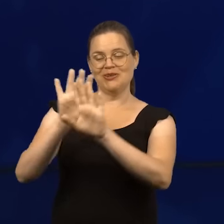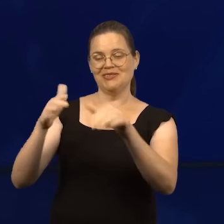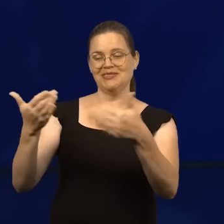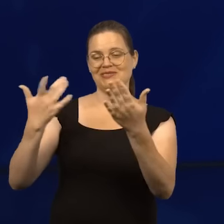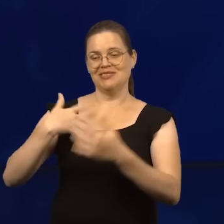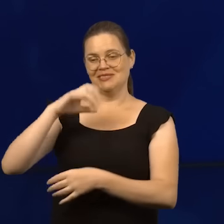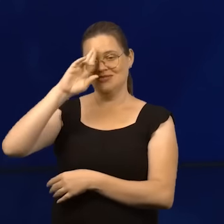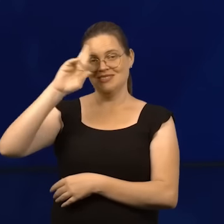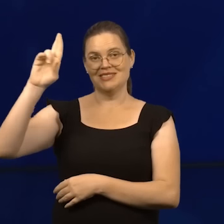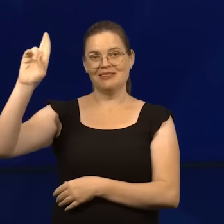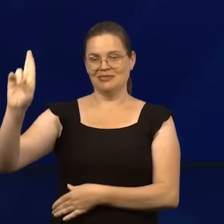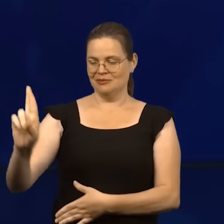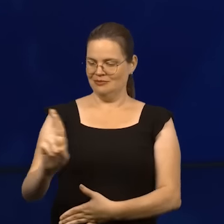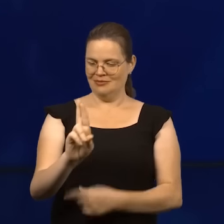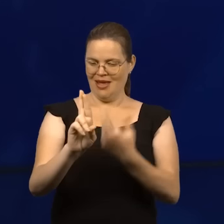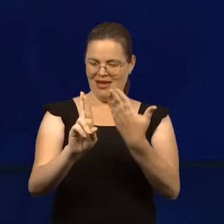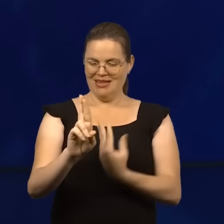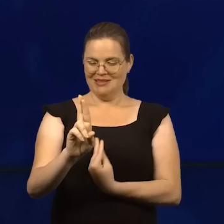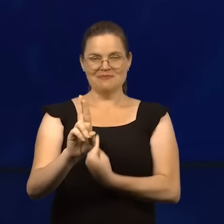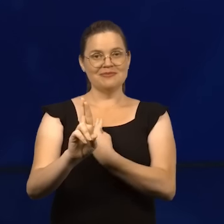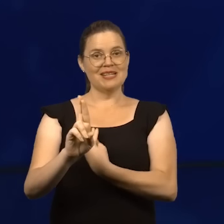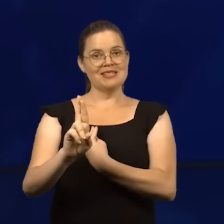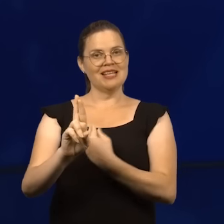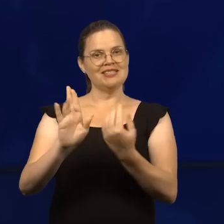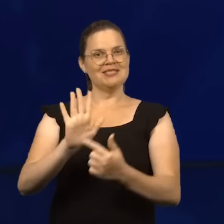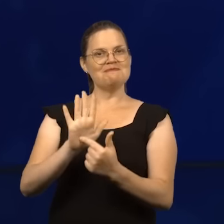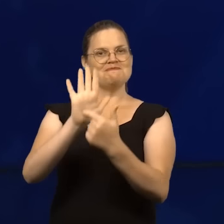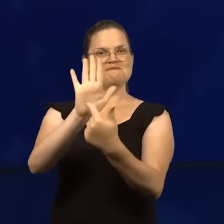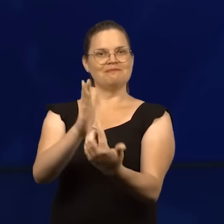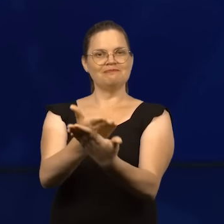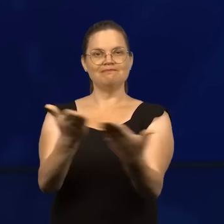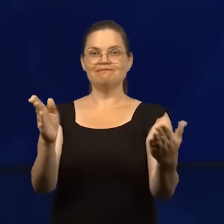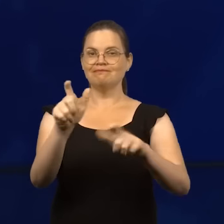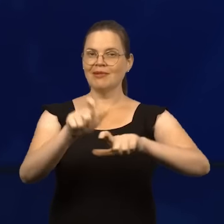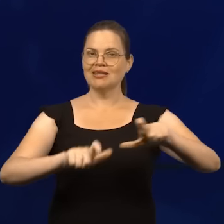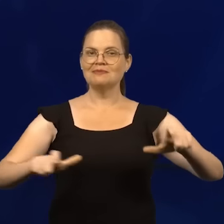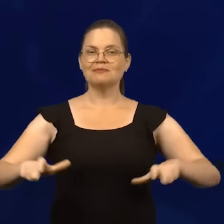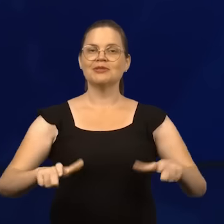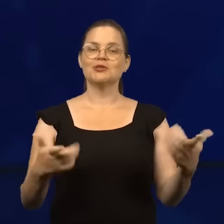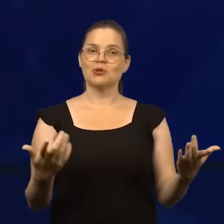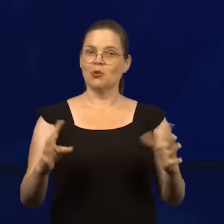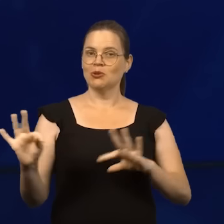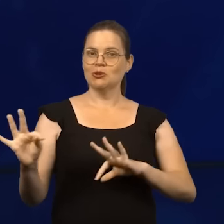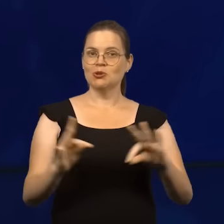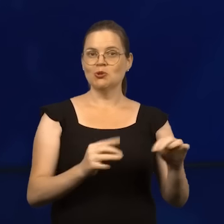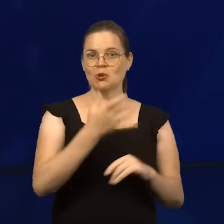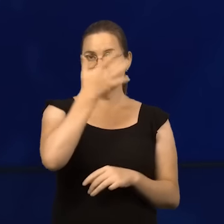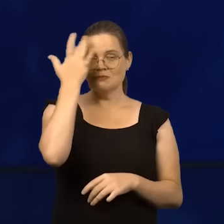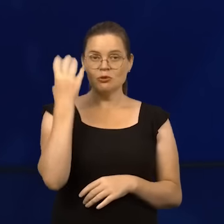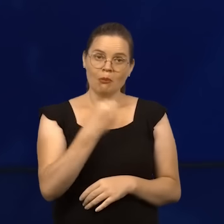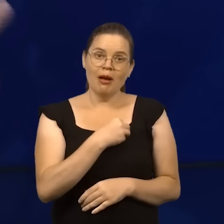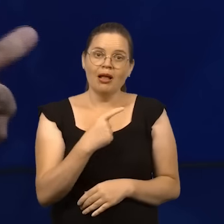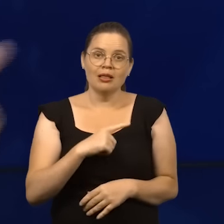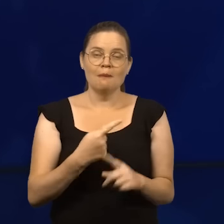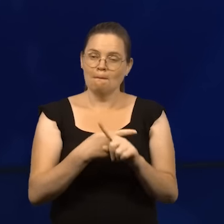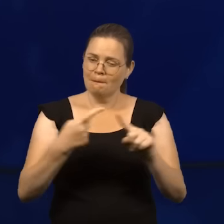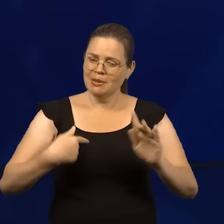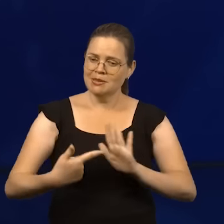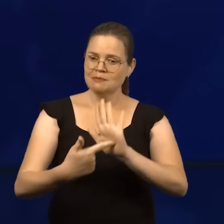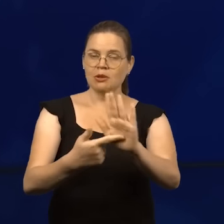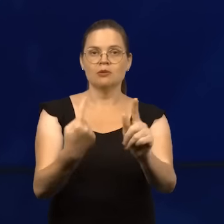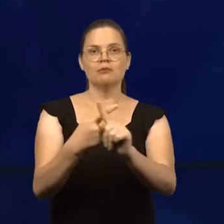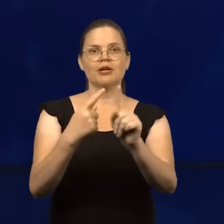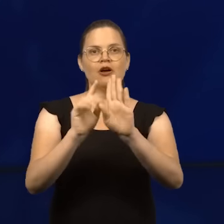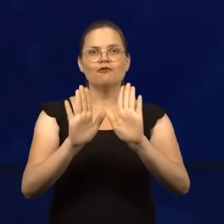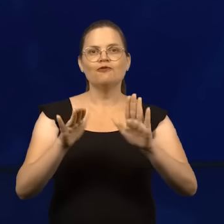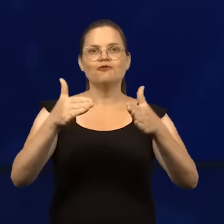o culto em que Jesus se revela ao pecador. É o culto em que o centro deste culto não é o pregador.